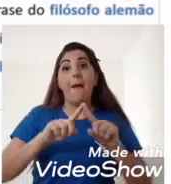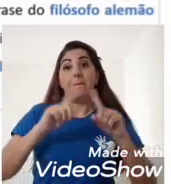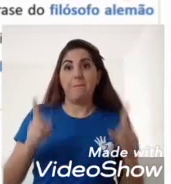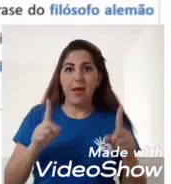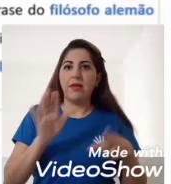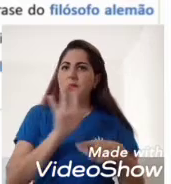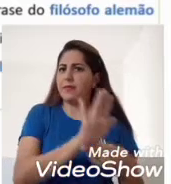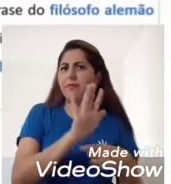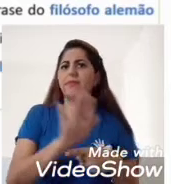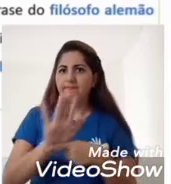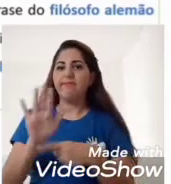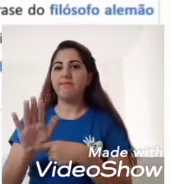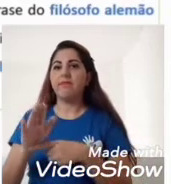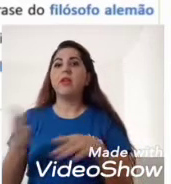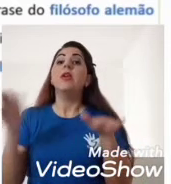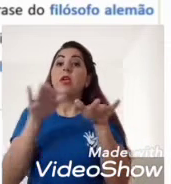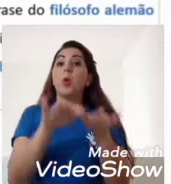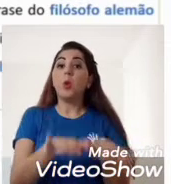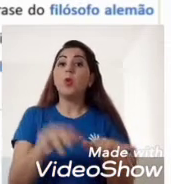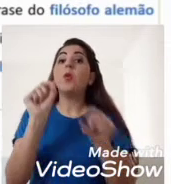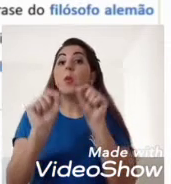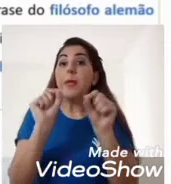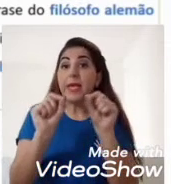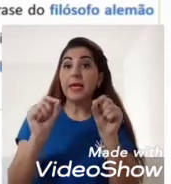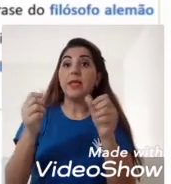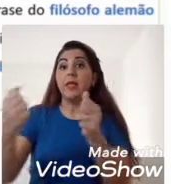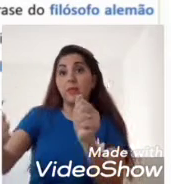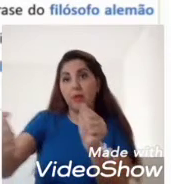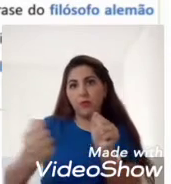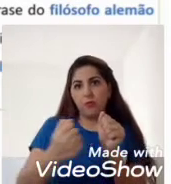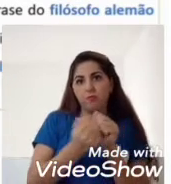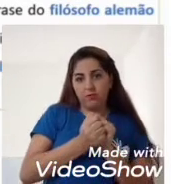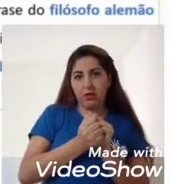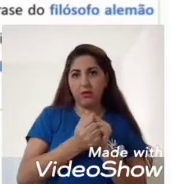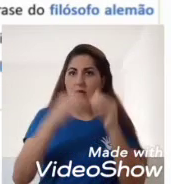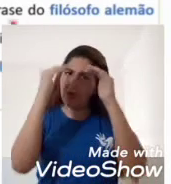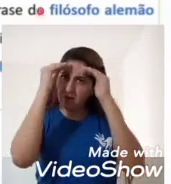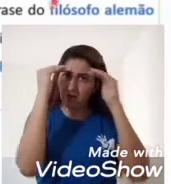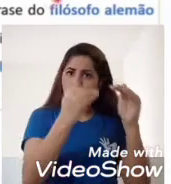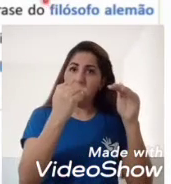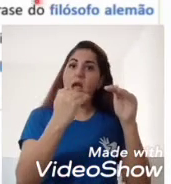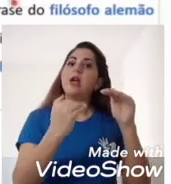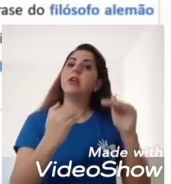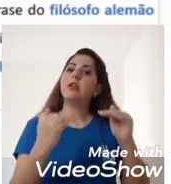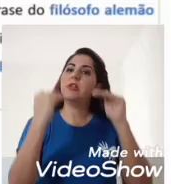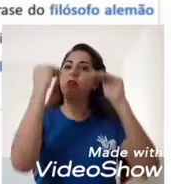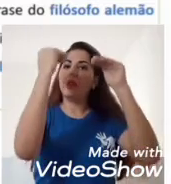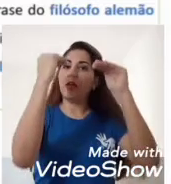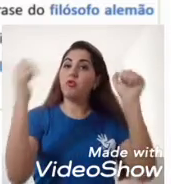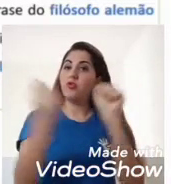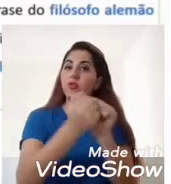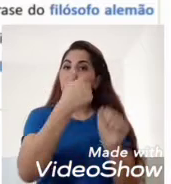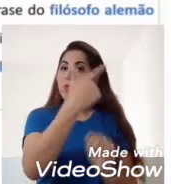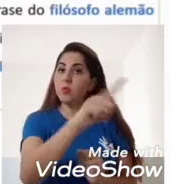dois elementos aqui. Incluir é trazer para perto e respeitar e crescer junto com o outro. Só que aí